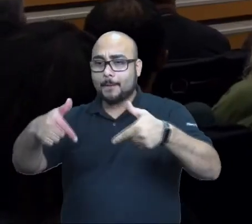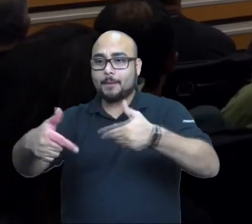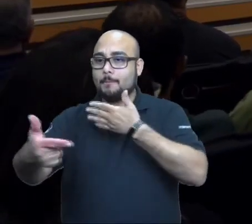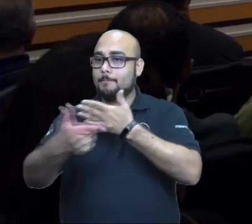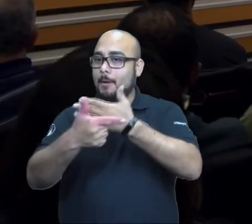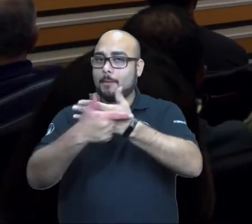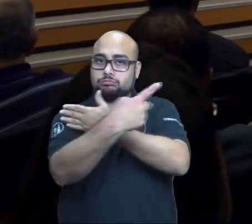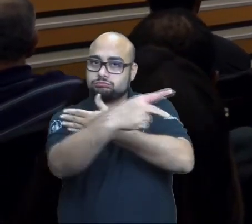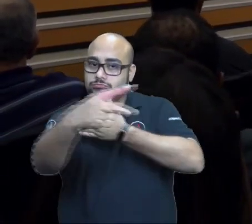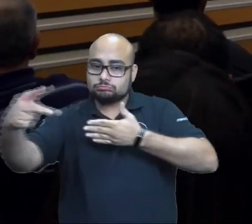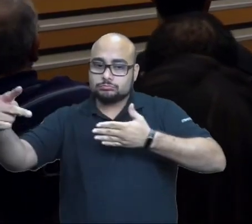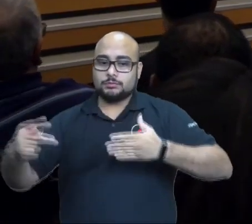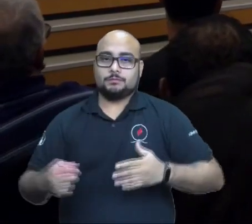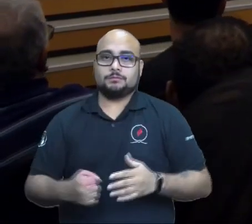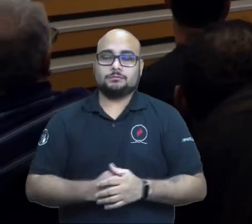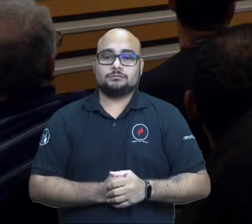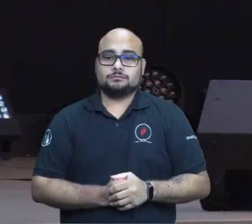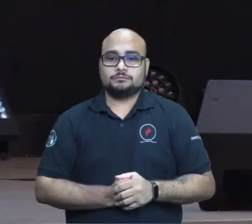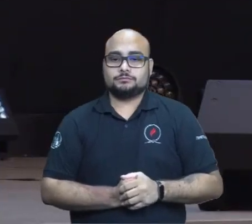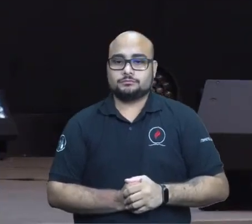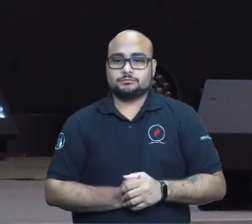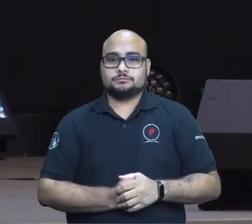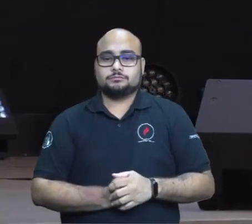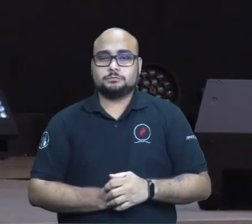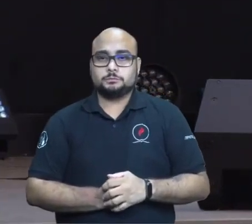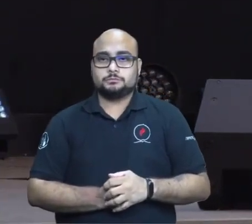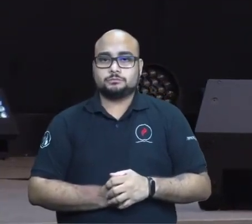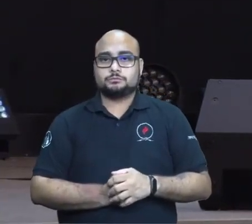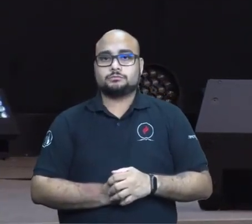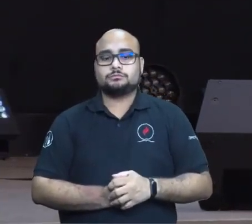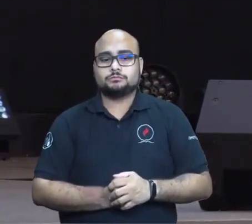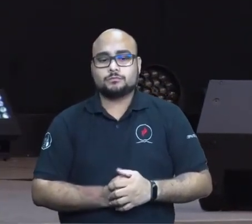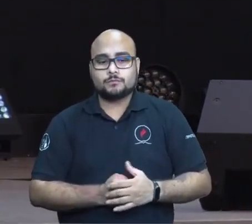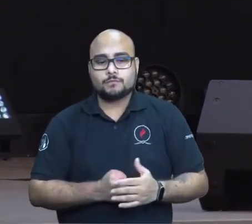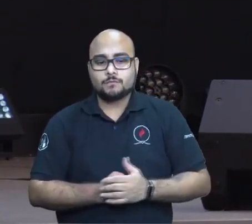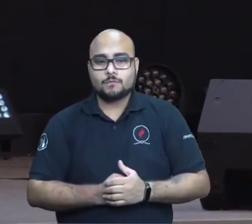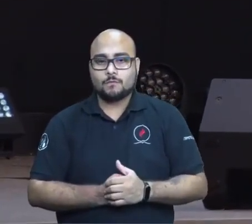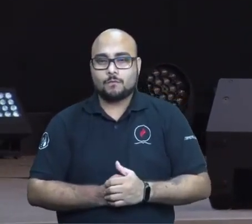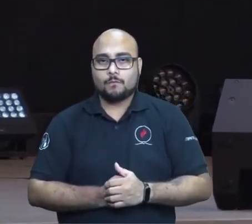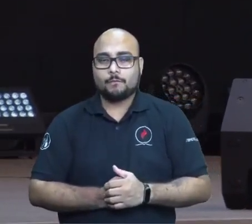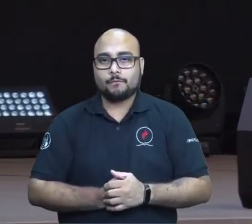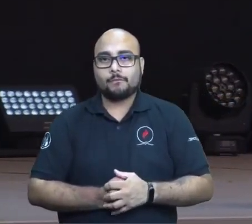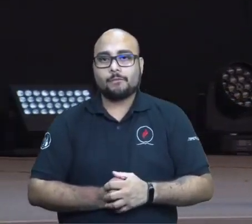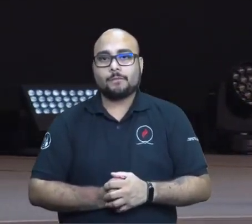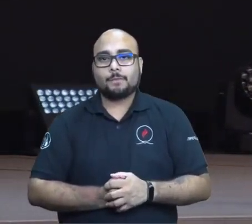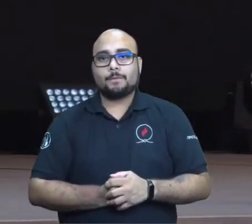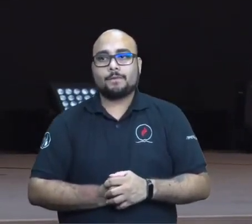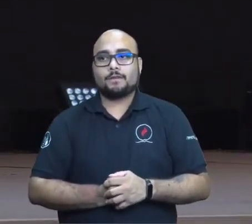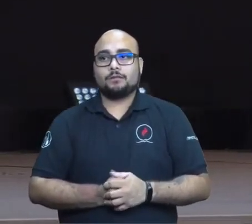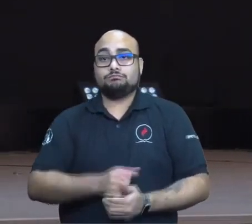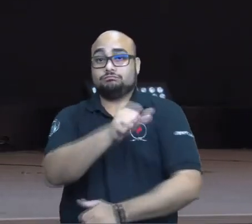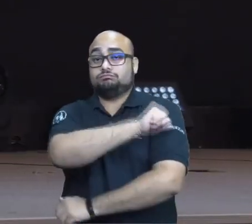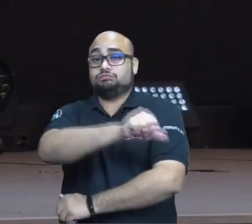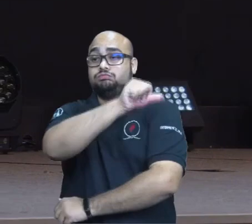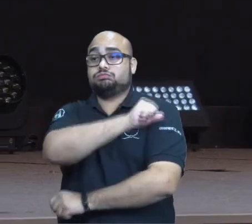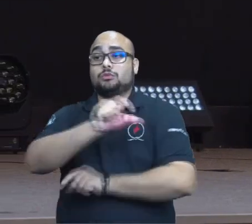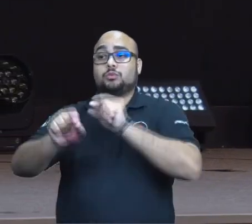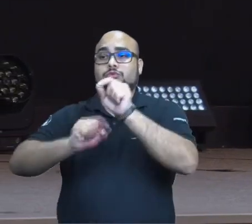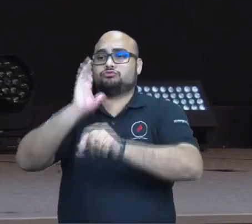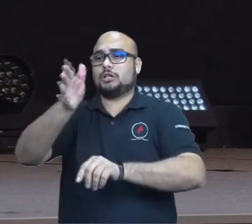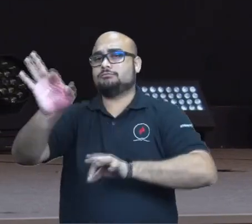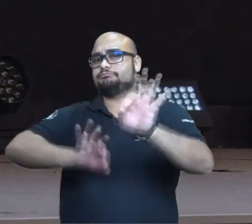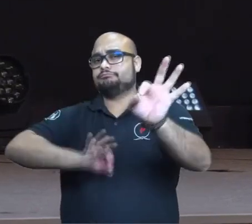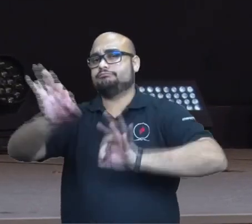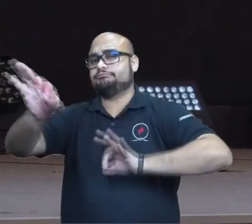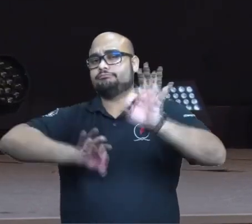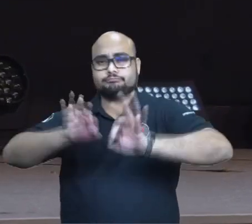nos é estreito essa é uma percepção nossa a gente já tem uma lista de material vai ser mais ou menos assim cada um de nós